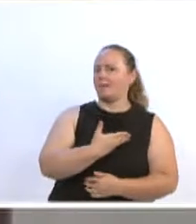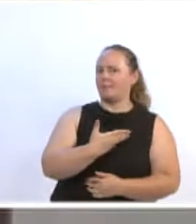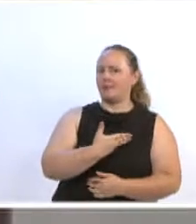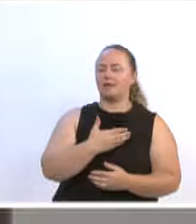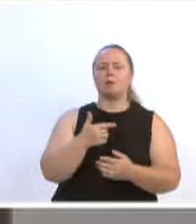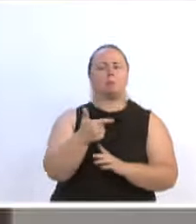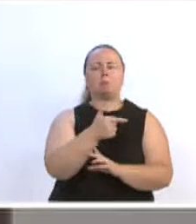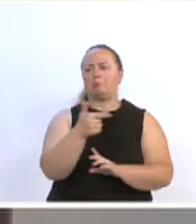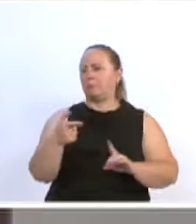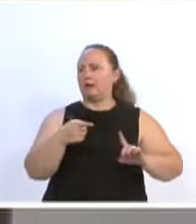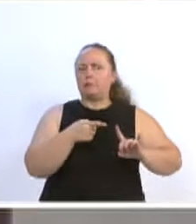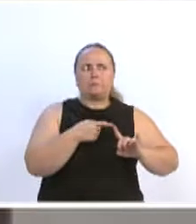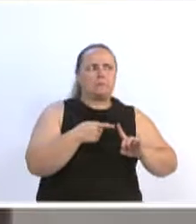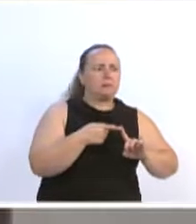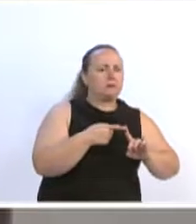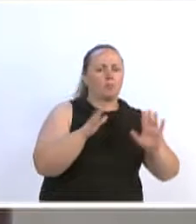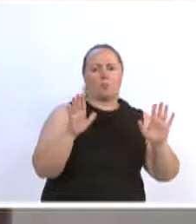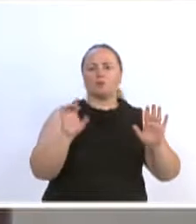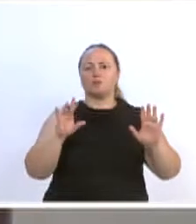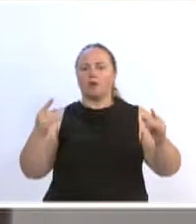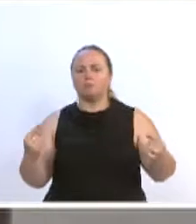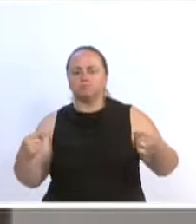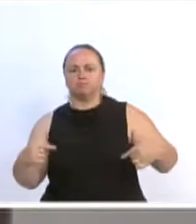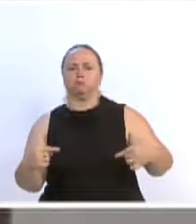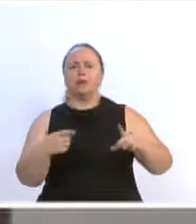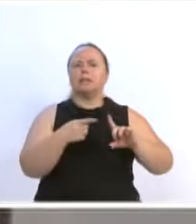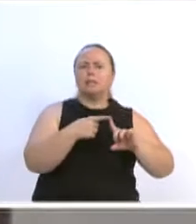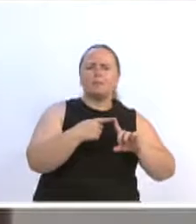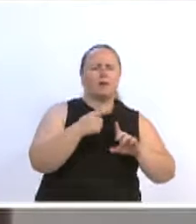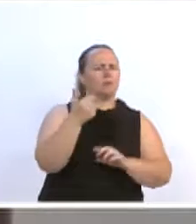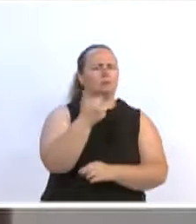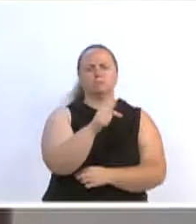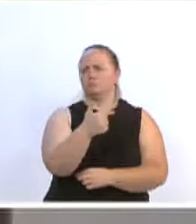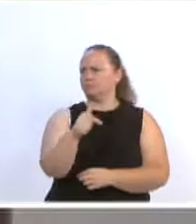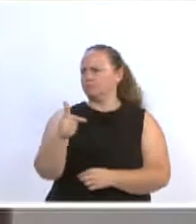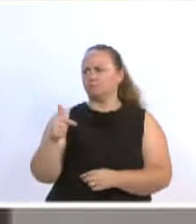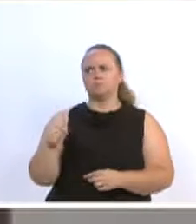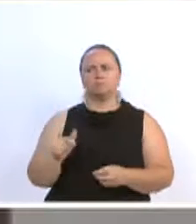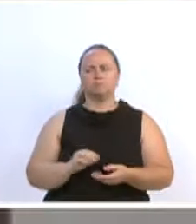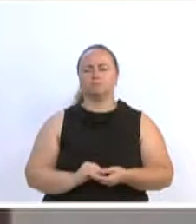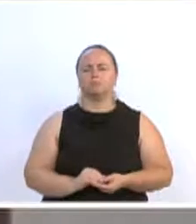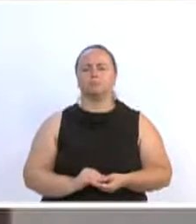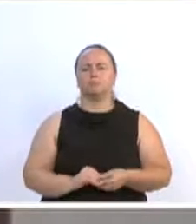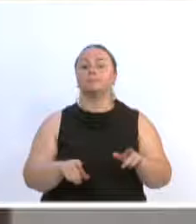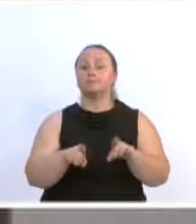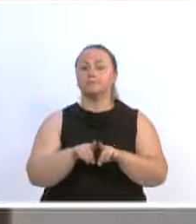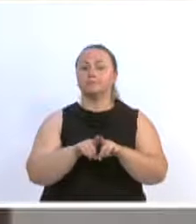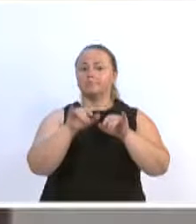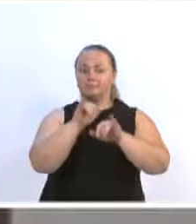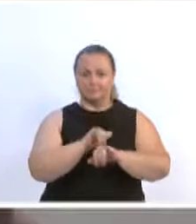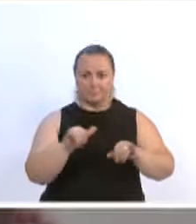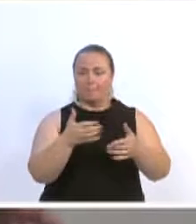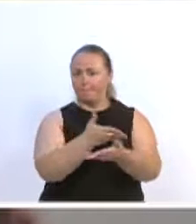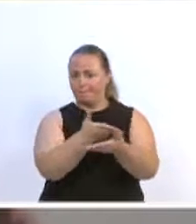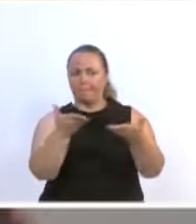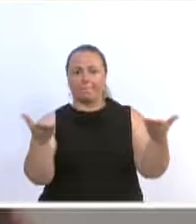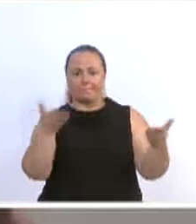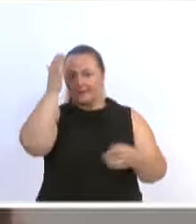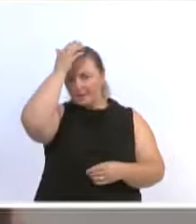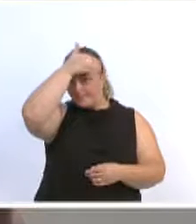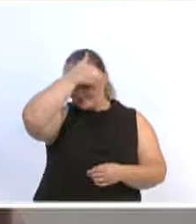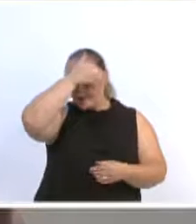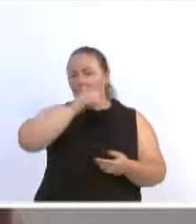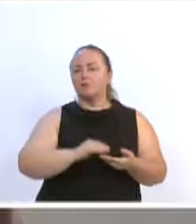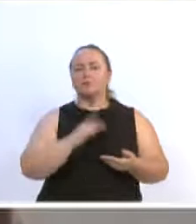tenho inimigos na política tenho adversários políticos inimigos e não tenho e quero dizer pra você que o que o mário branco sempre foi uma pessoa muito